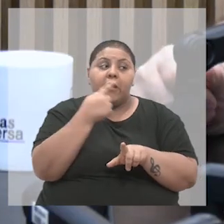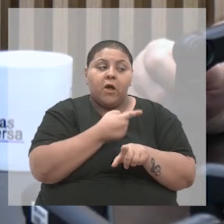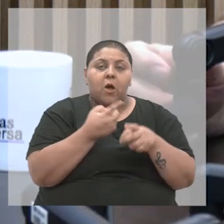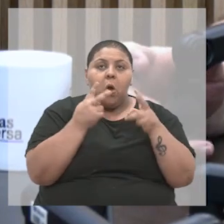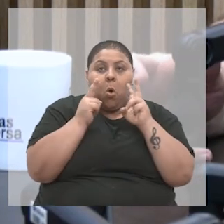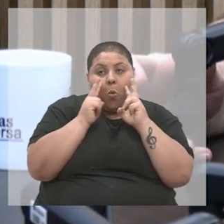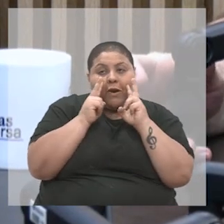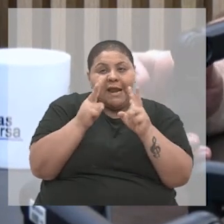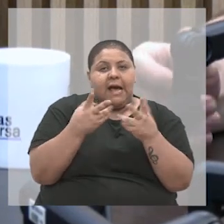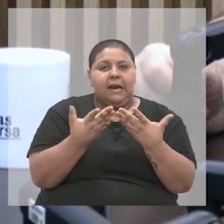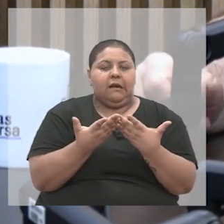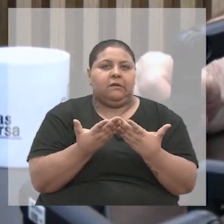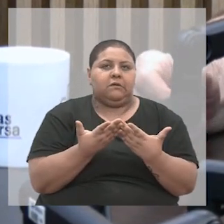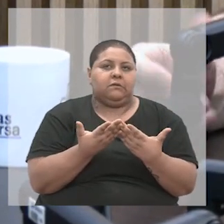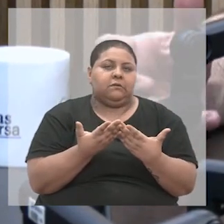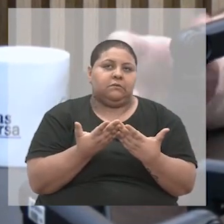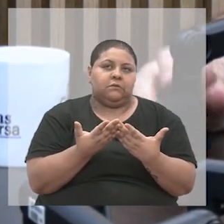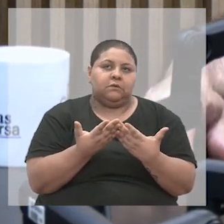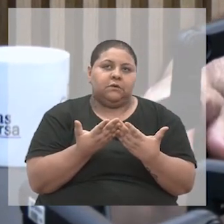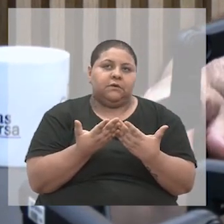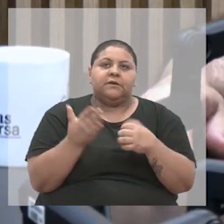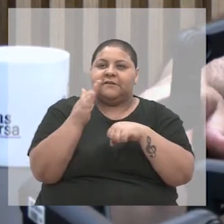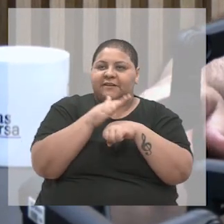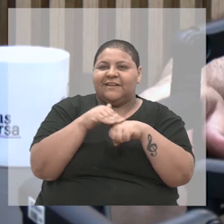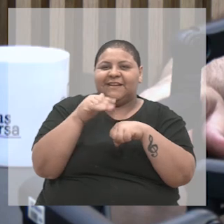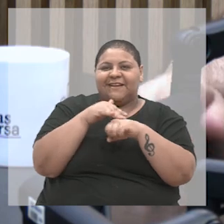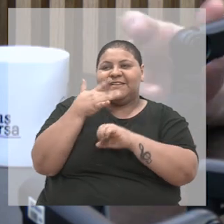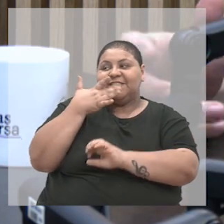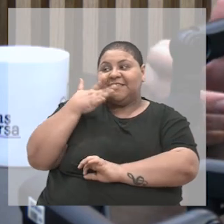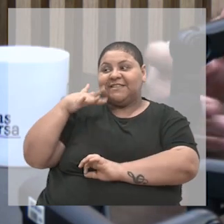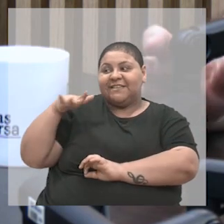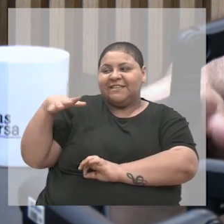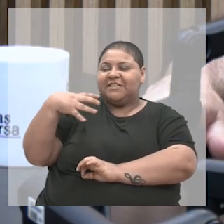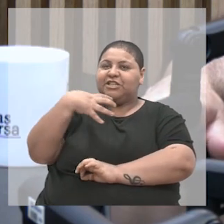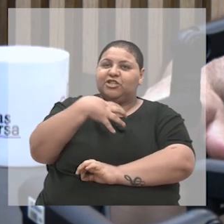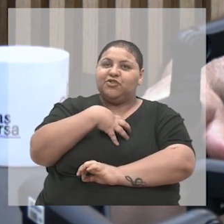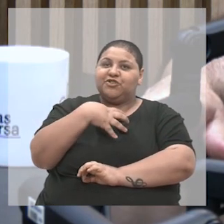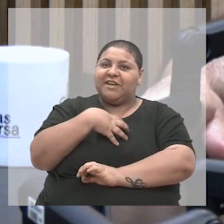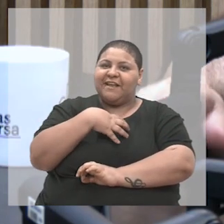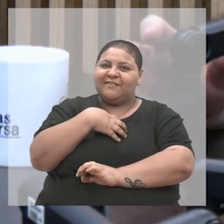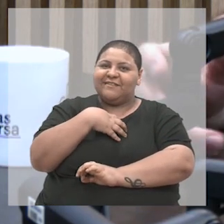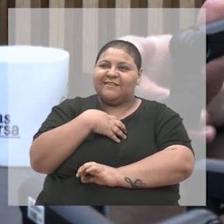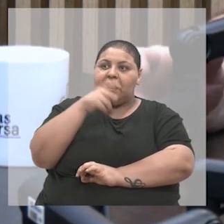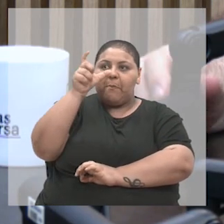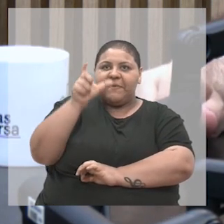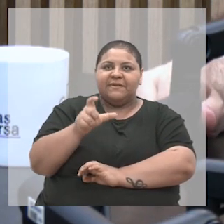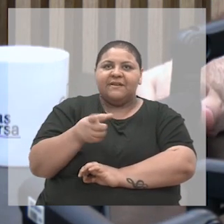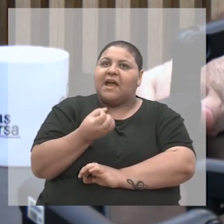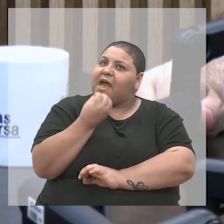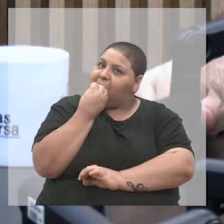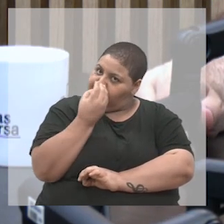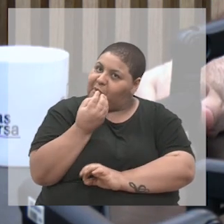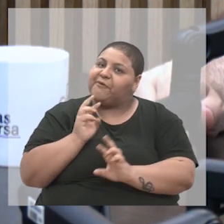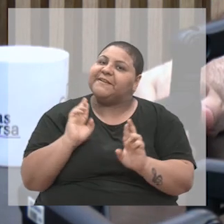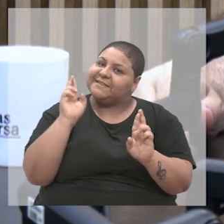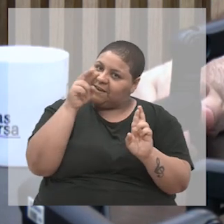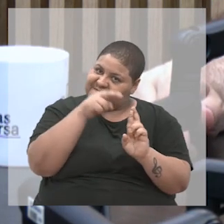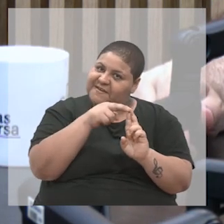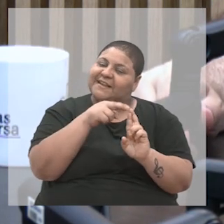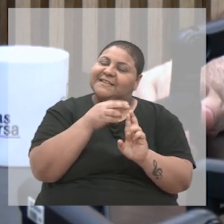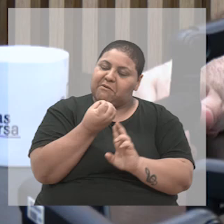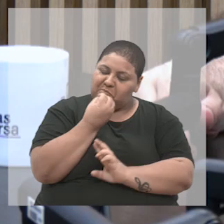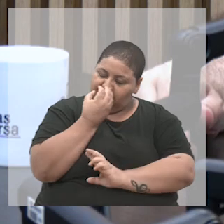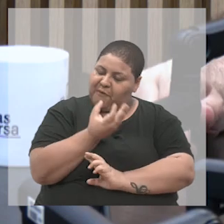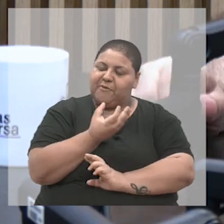olhar, né? E o cativa as crianças, né? Da maneira com que ele é. Né, da maneira é bom ter essas referências, né?